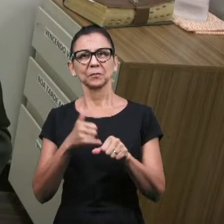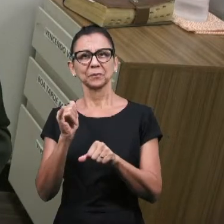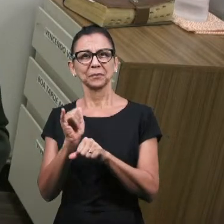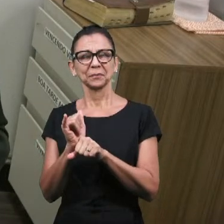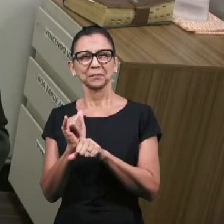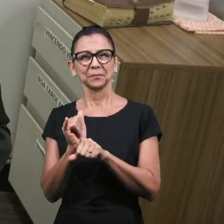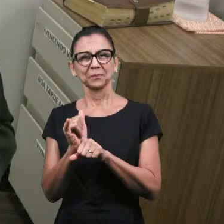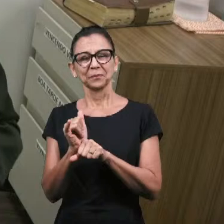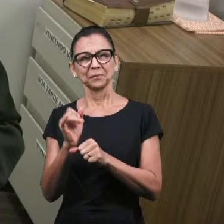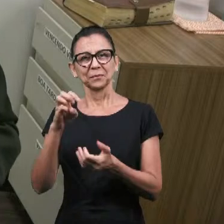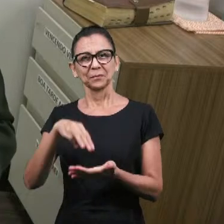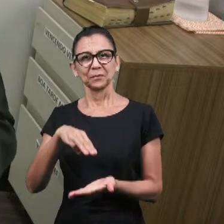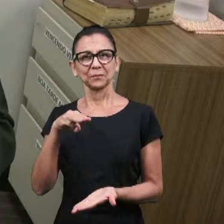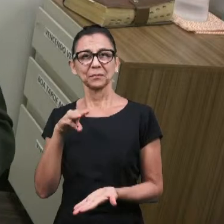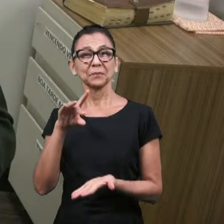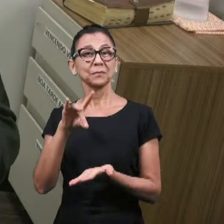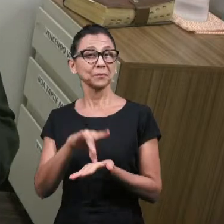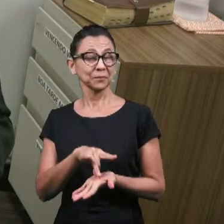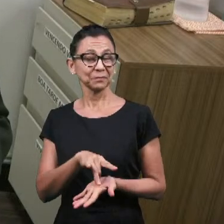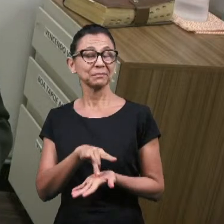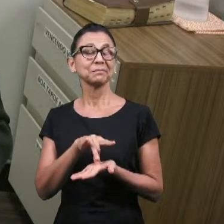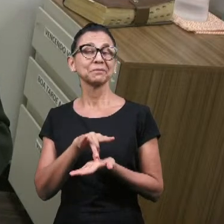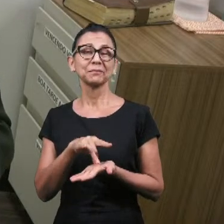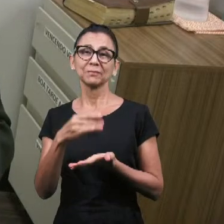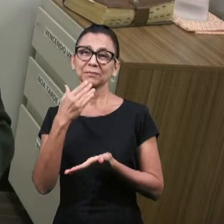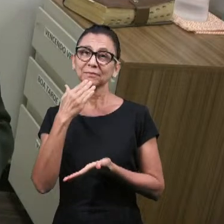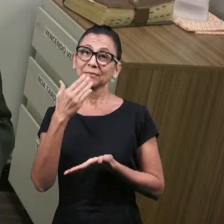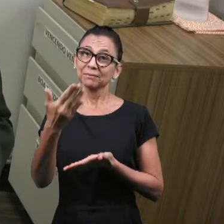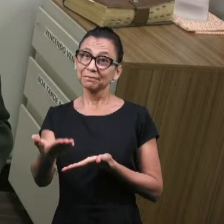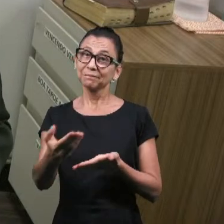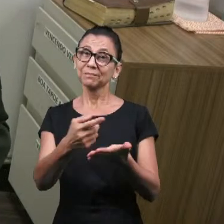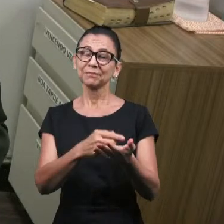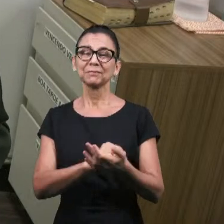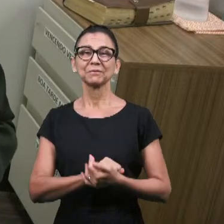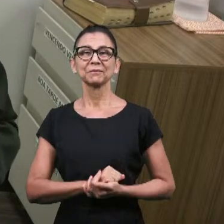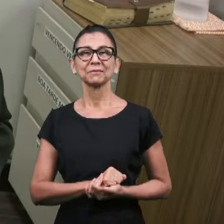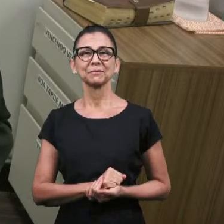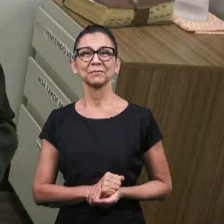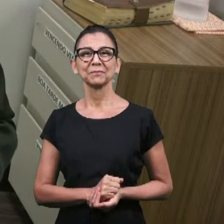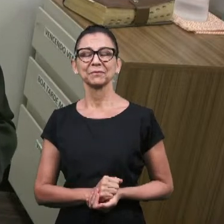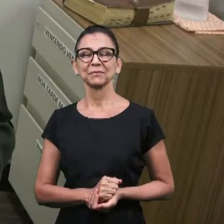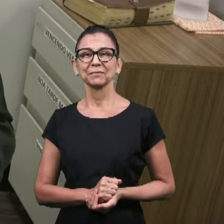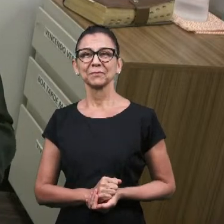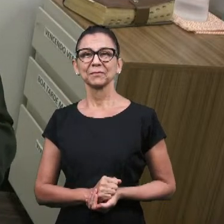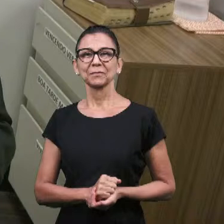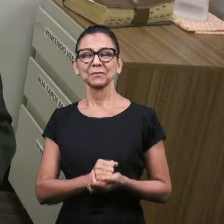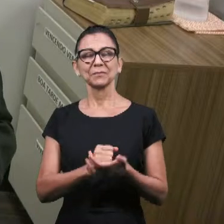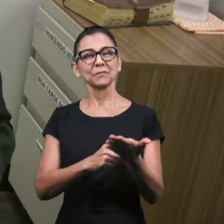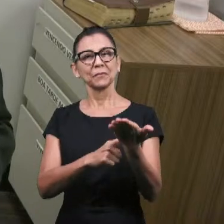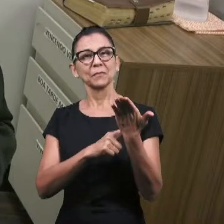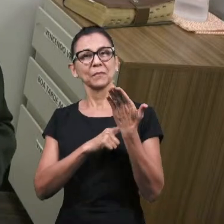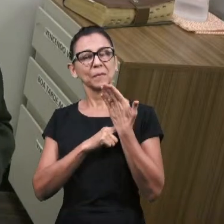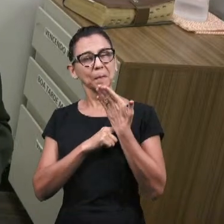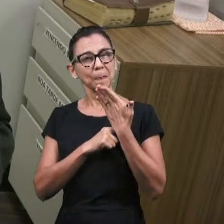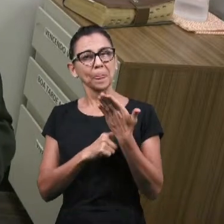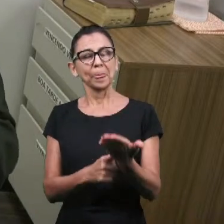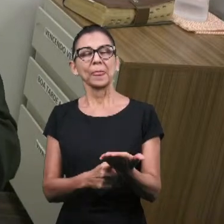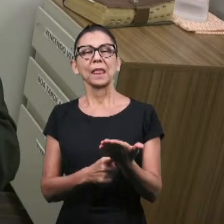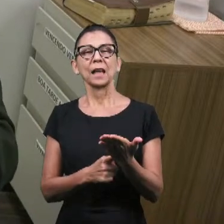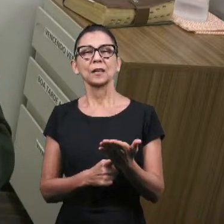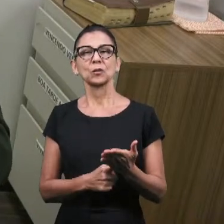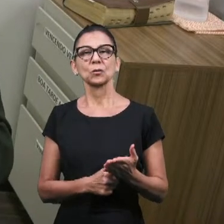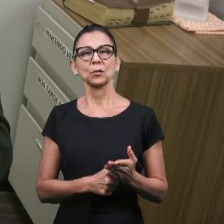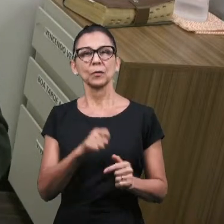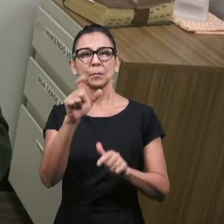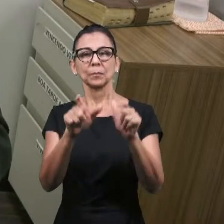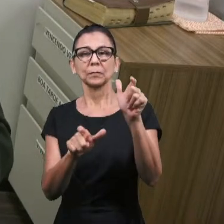da Igreja Cristã Maranata no YouTube nós pedimos a você para termos ajude alcançar mais vendas em 10 das nossas redes sociais